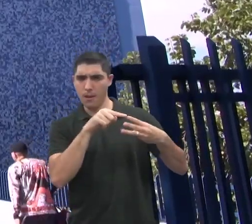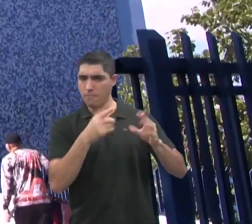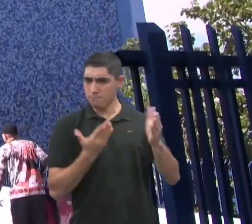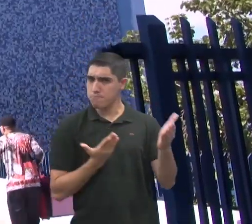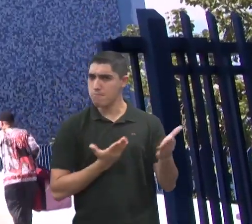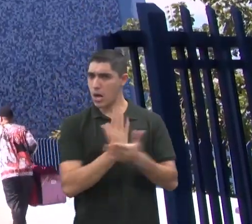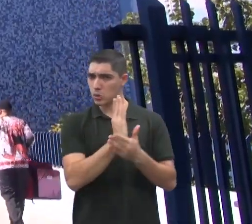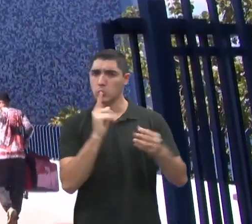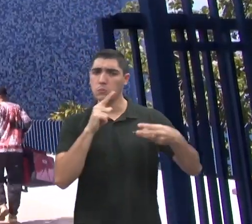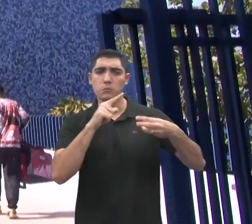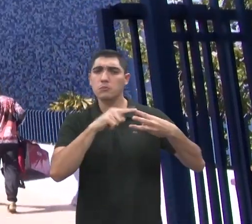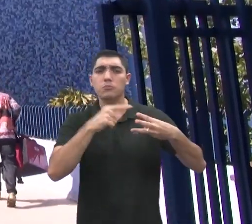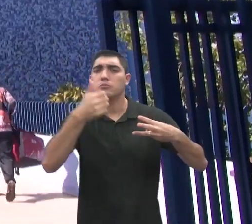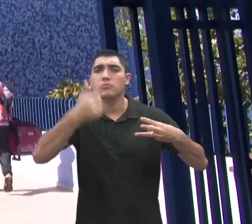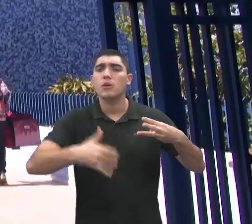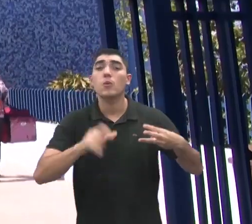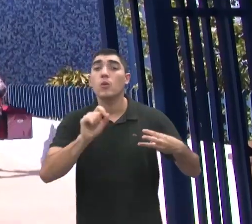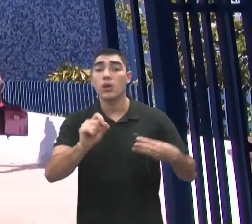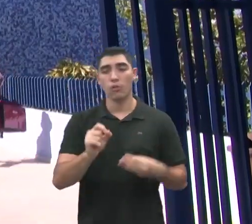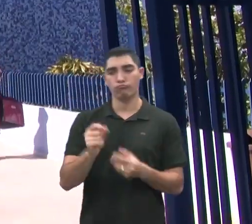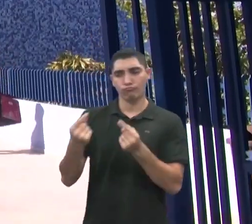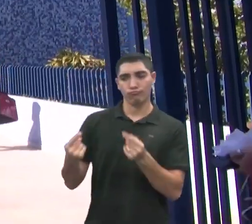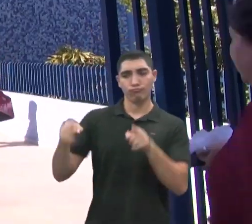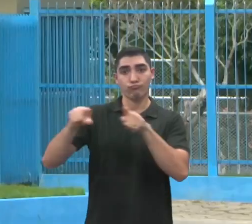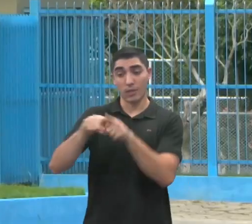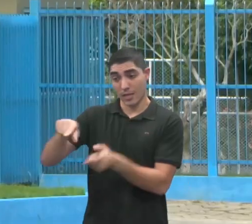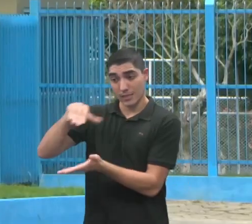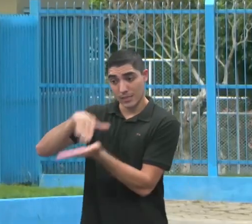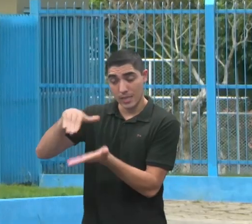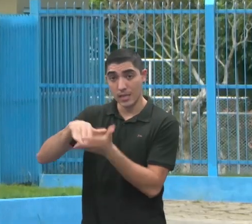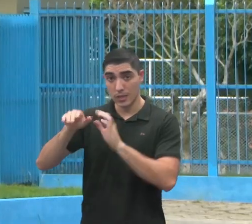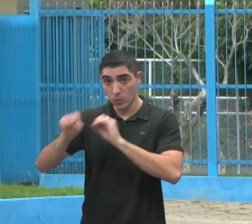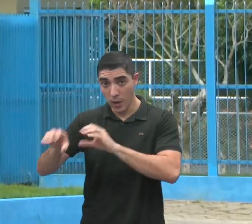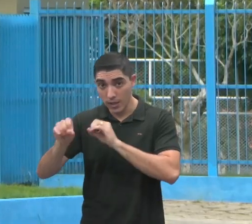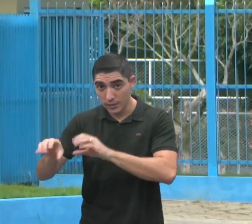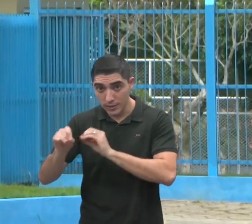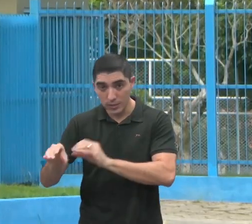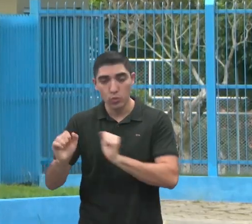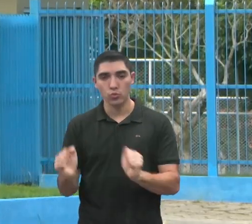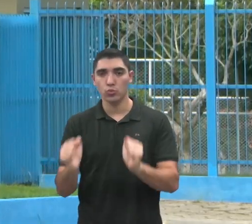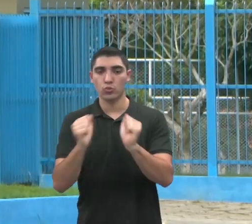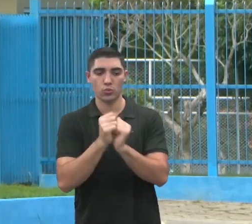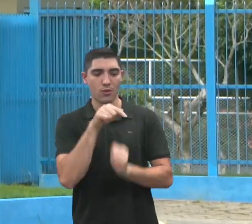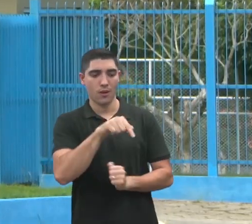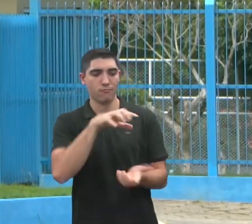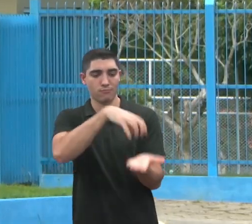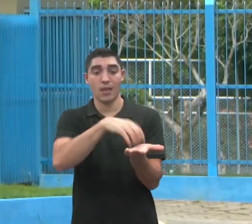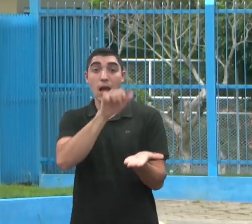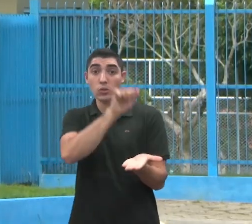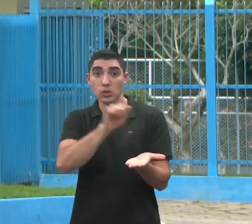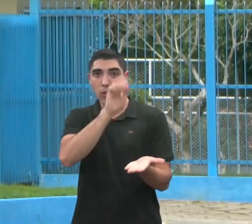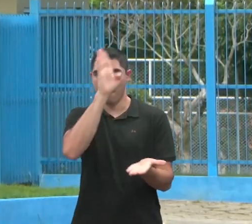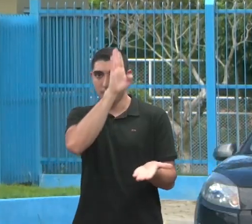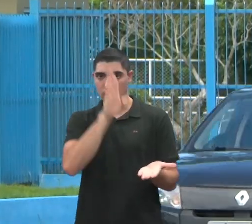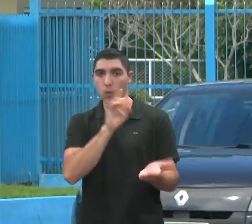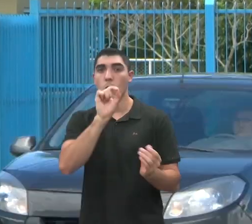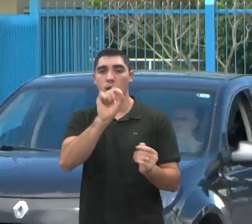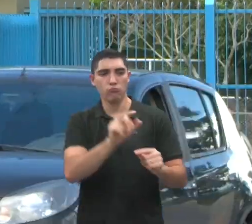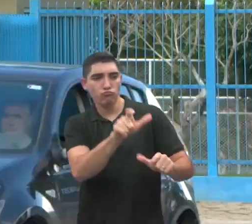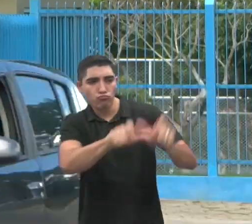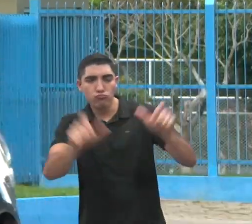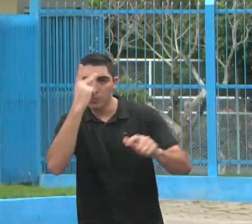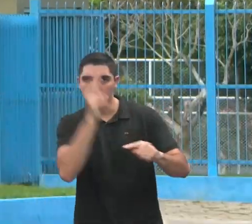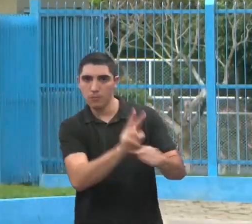do Poder Executivo, firma um termo de colaboração entre a Secretaria de Educação e Cidadania e a Associação Brasileira de Proteção